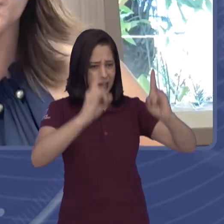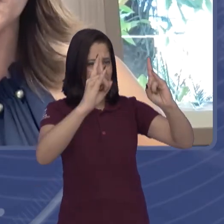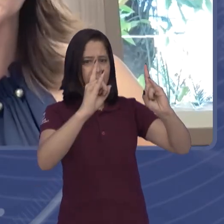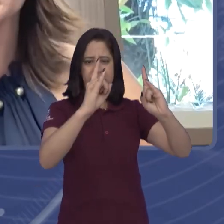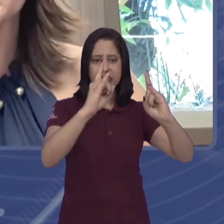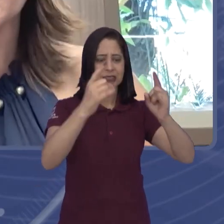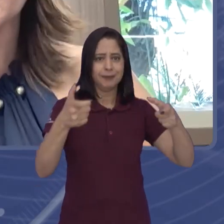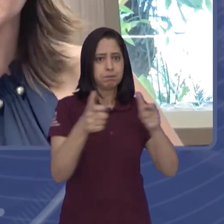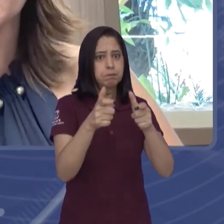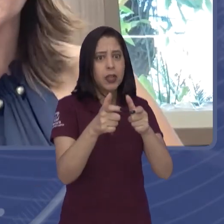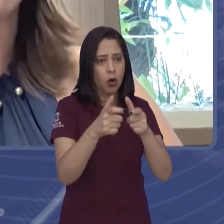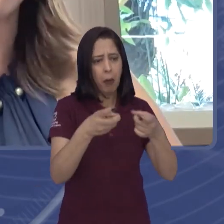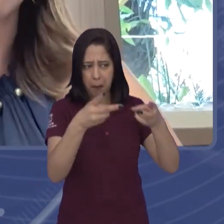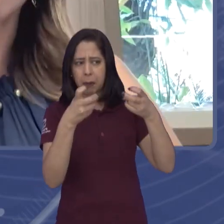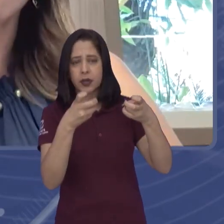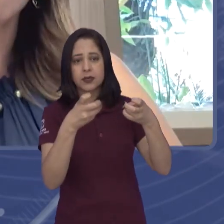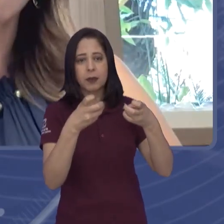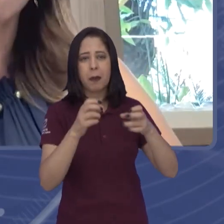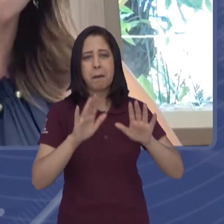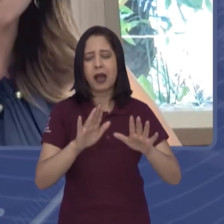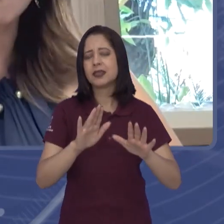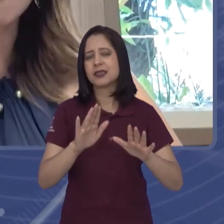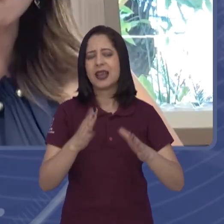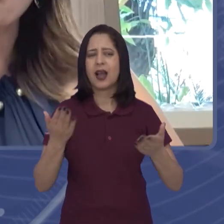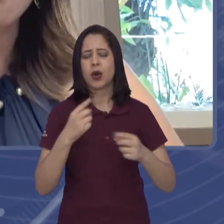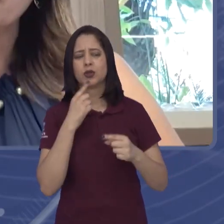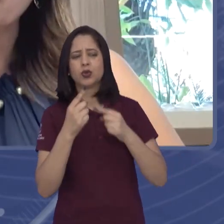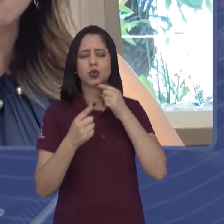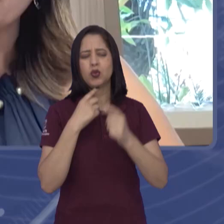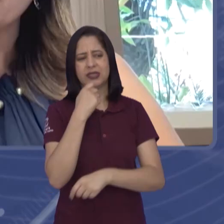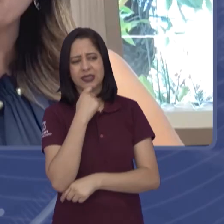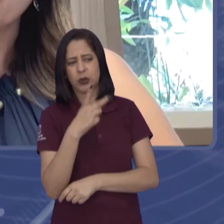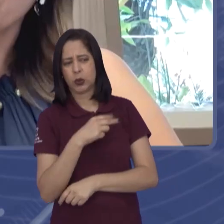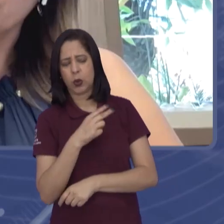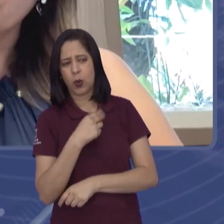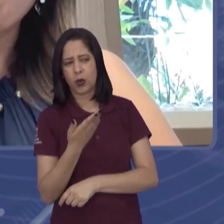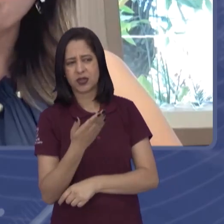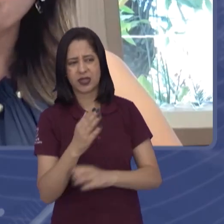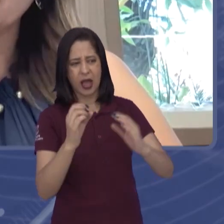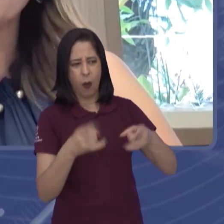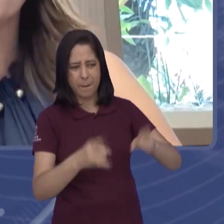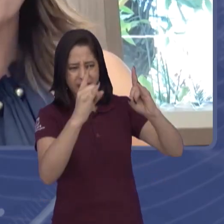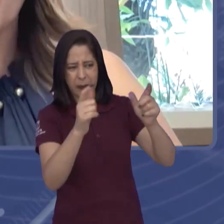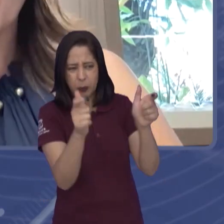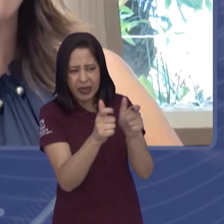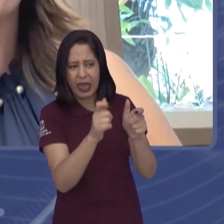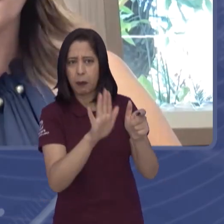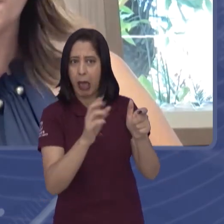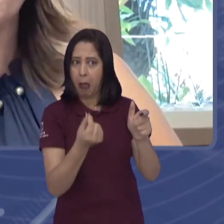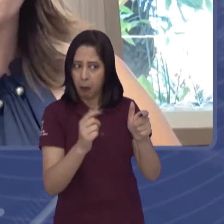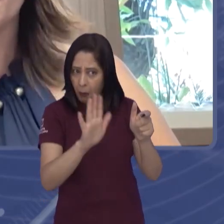apartamentos. E aí é uma conta que muitas pessoas se questionam, né? Poxa, mas às vezes é tão pequeno, mas o preço é